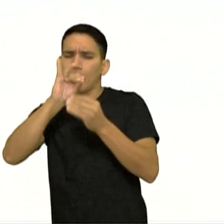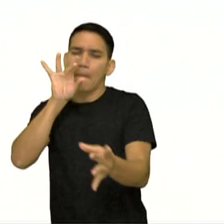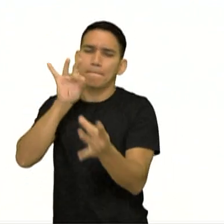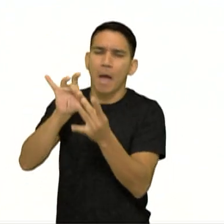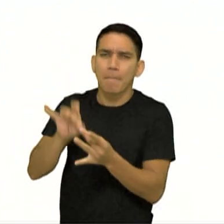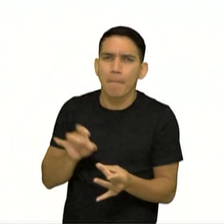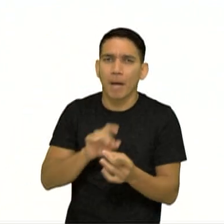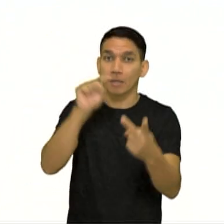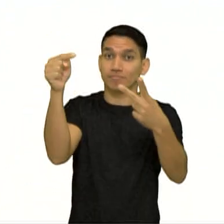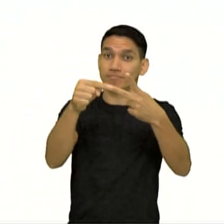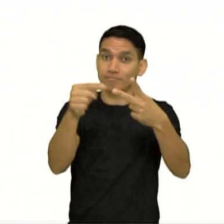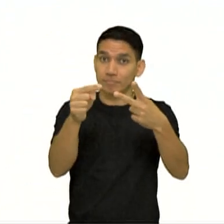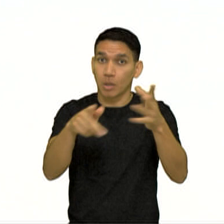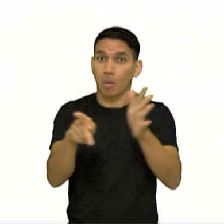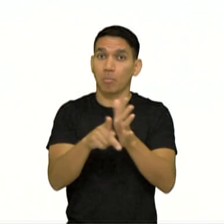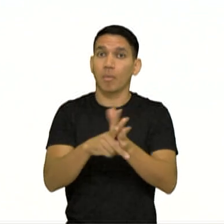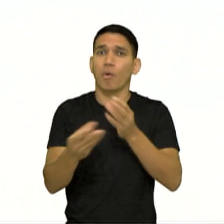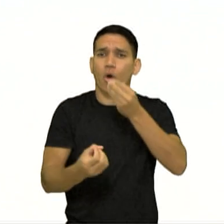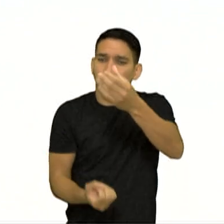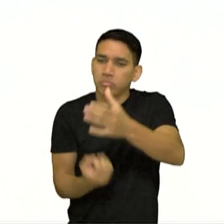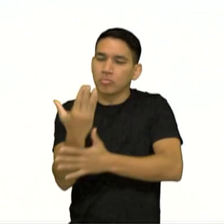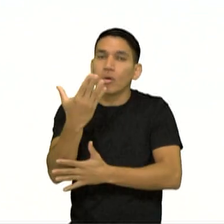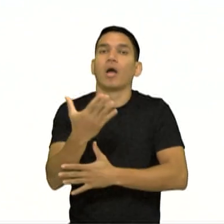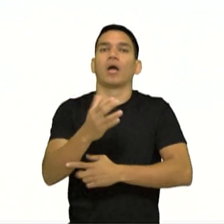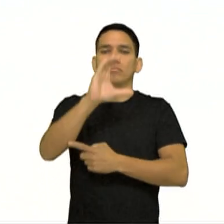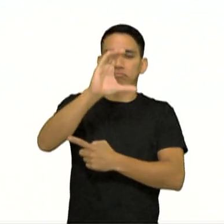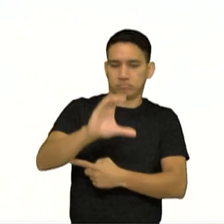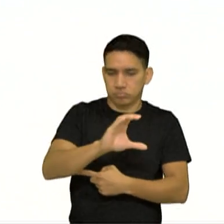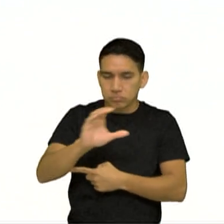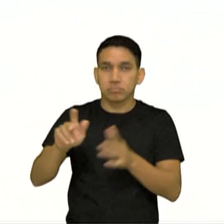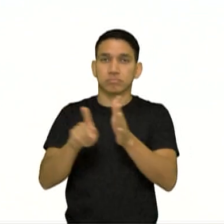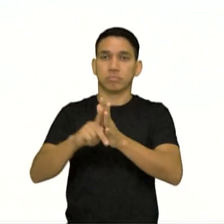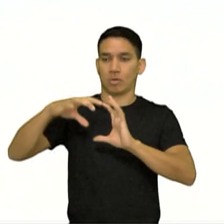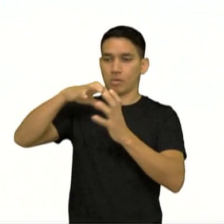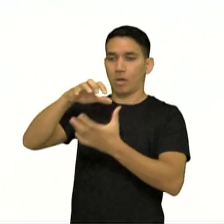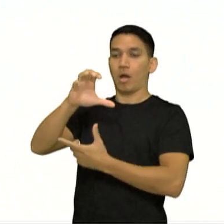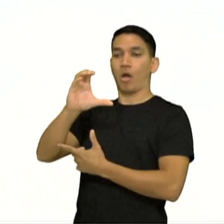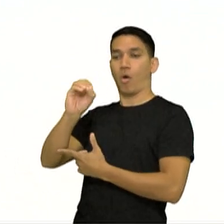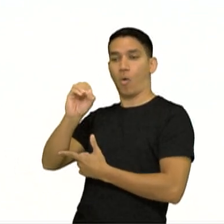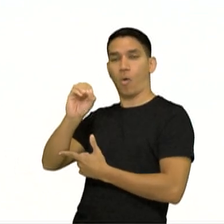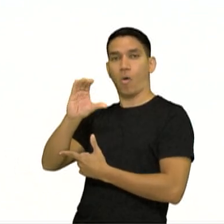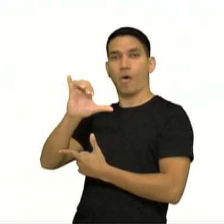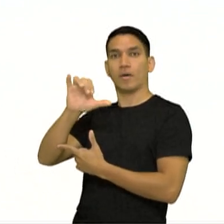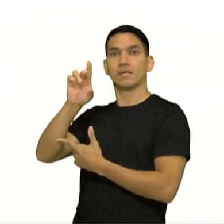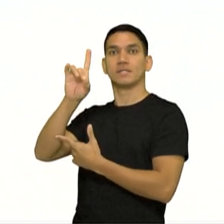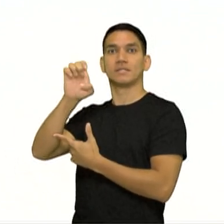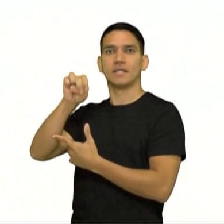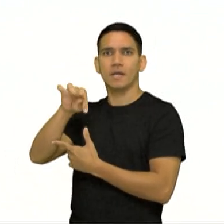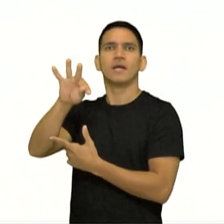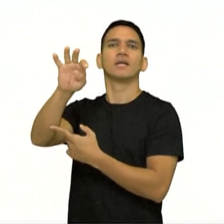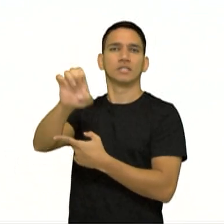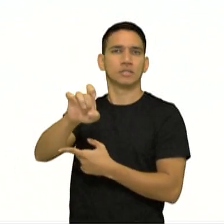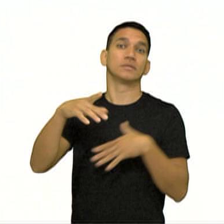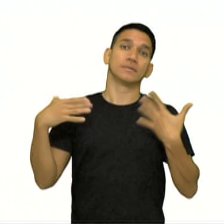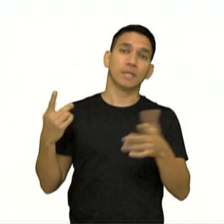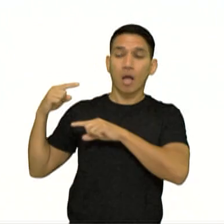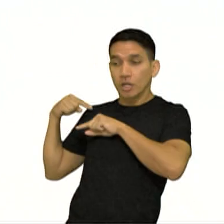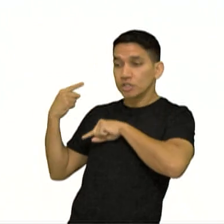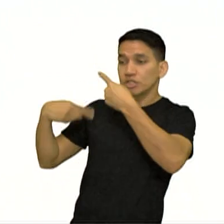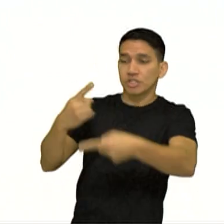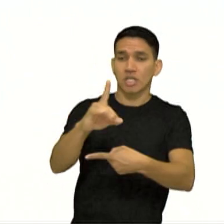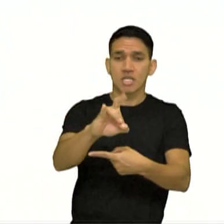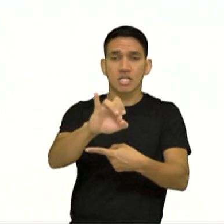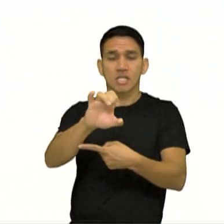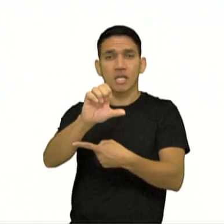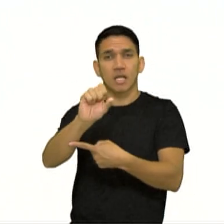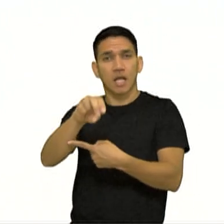no papel da cristianização do Ocidente, tá? Então, basicamente, uma dinastia é um grupo